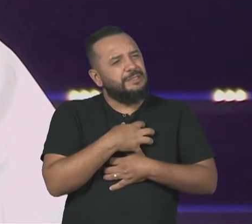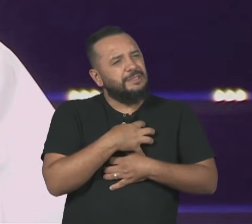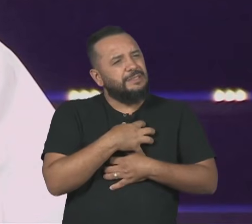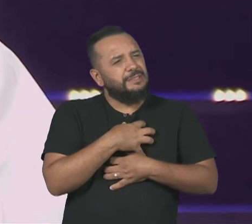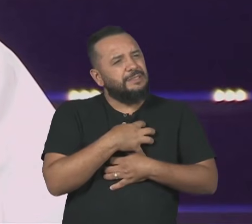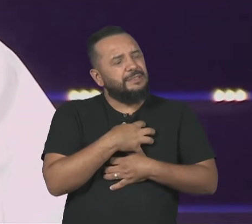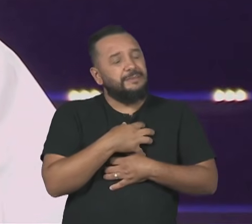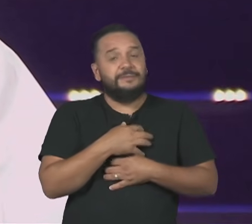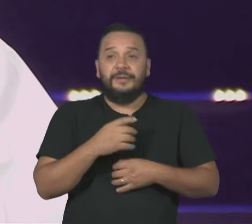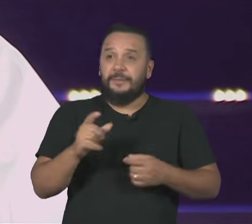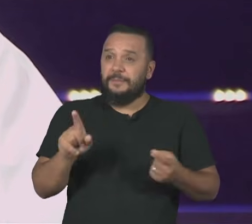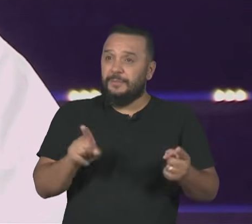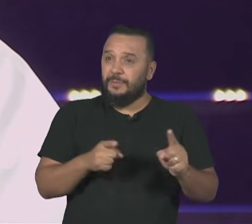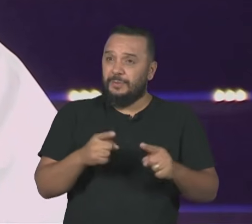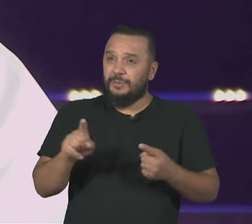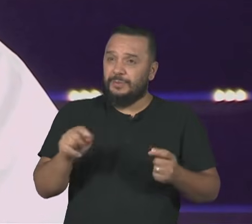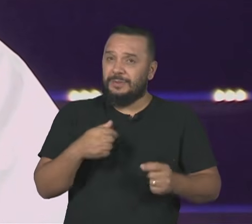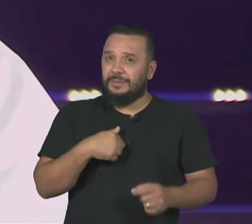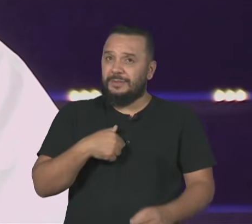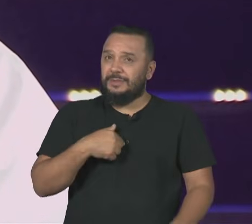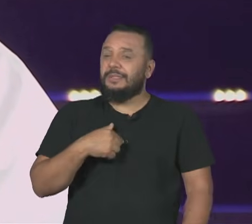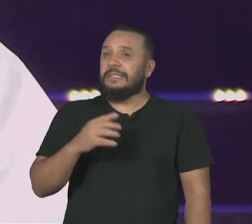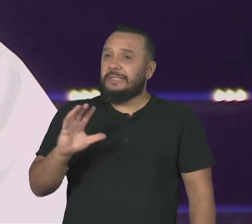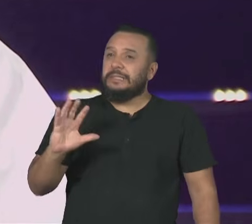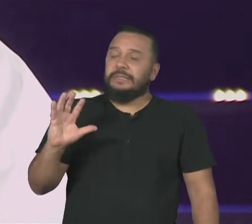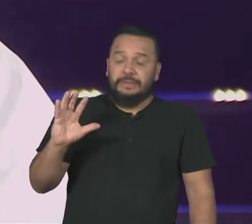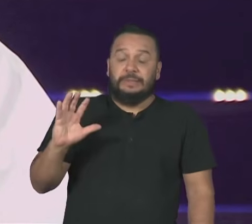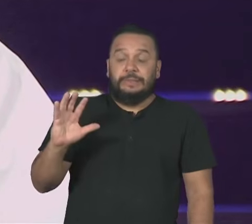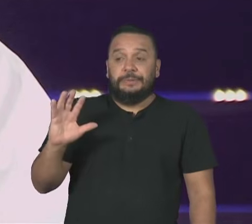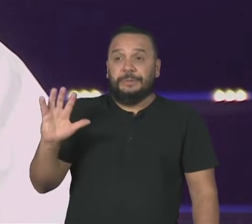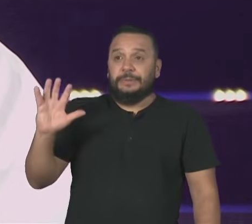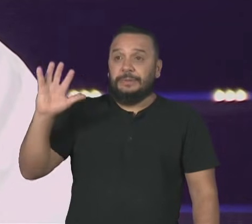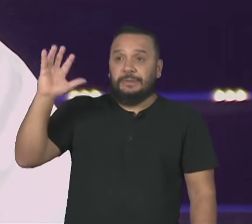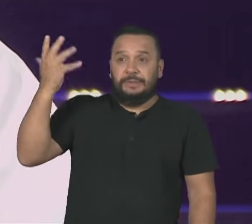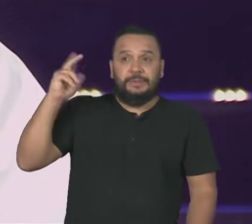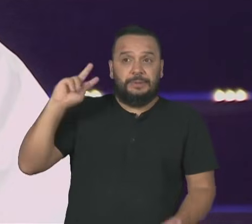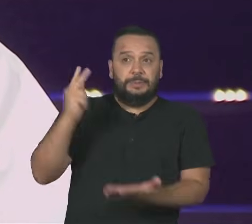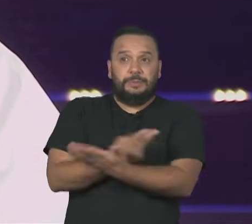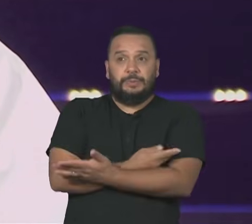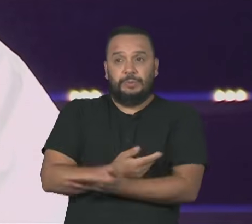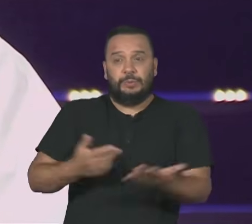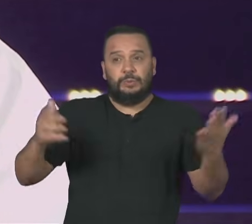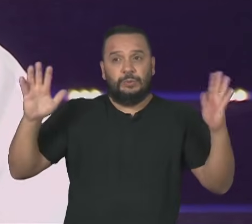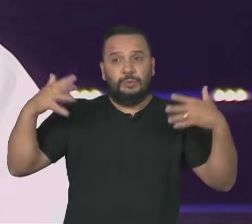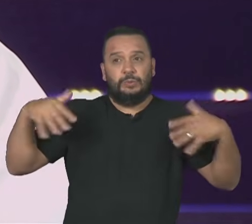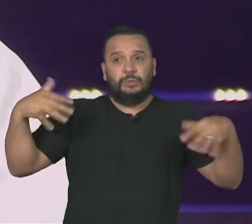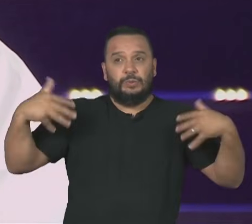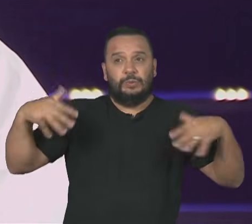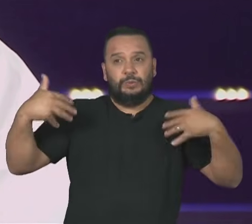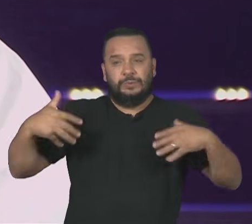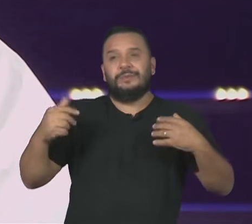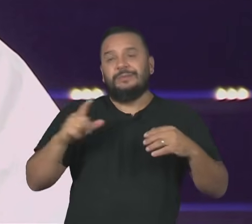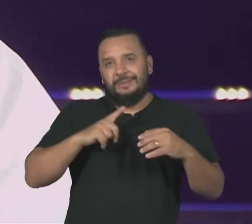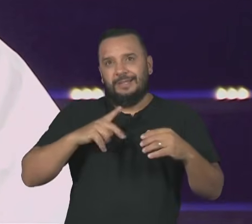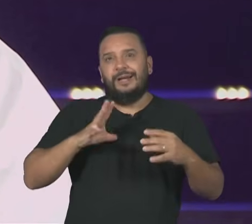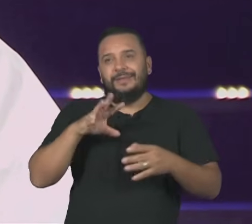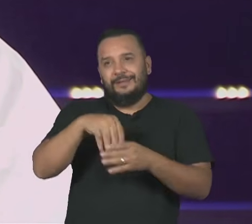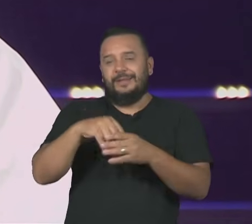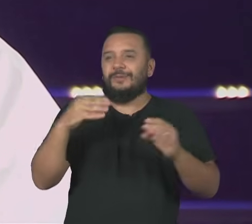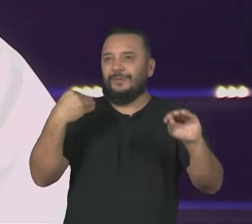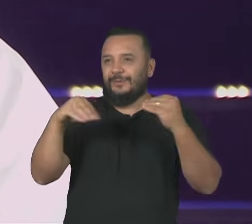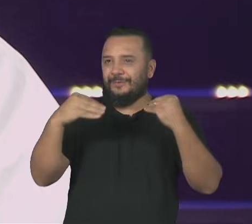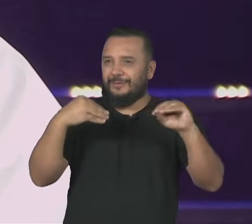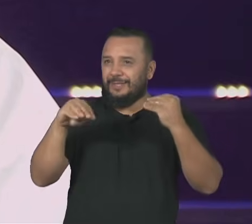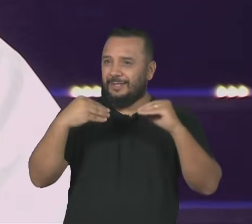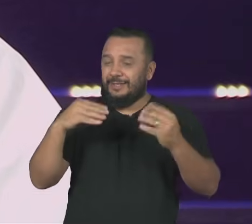Essa música foi um acontecimento assim, na minha Nossa, vida. Eu que nem lindo. consigo digerir ainda o fato de que está eternizado um registro